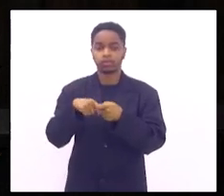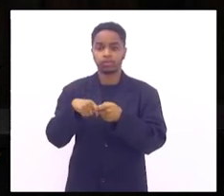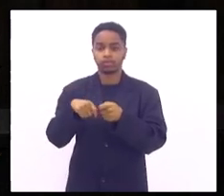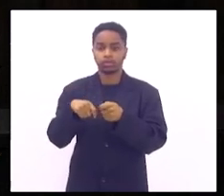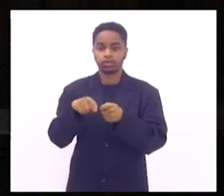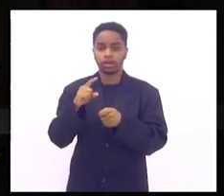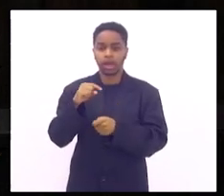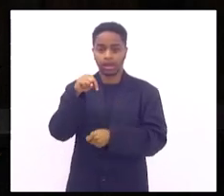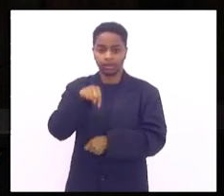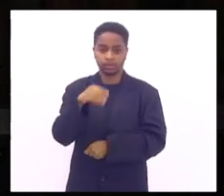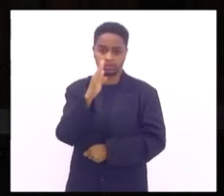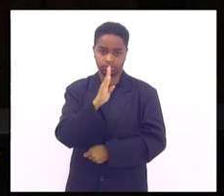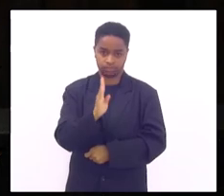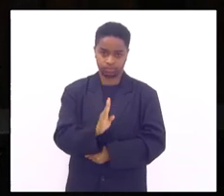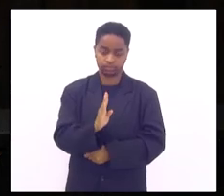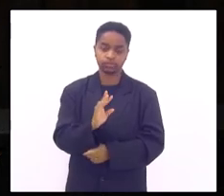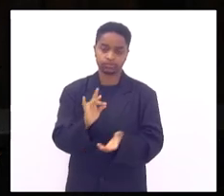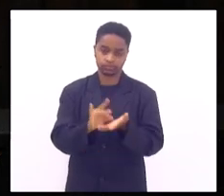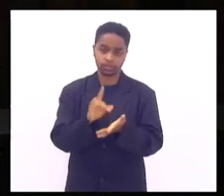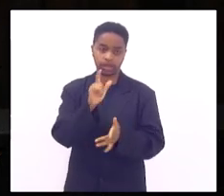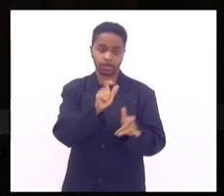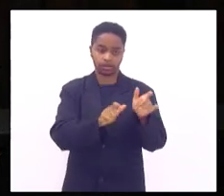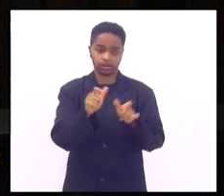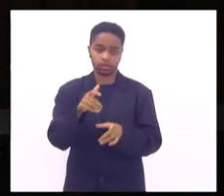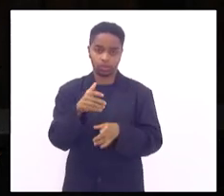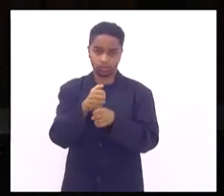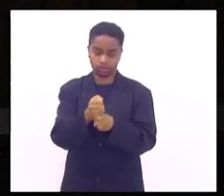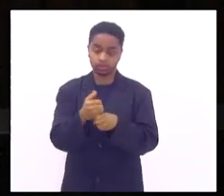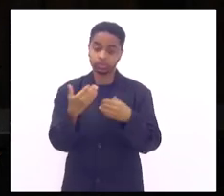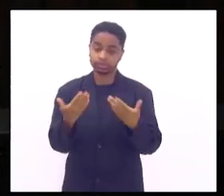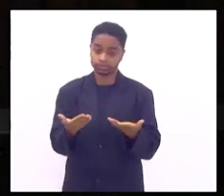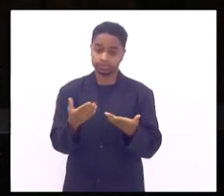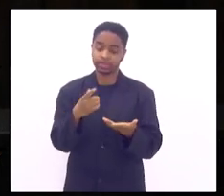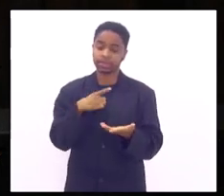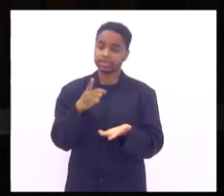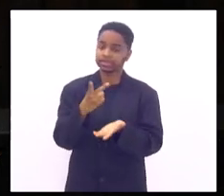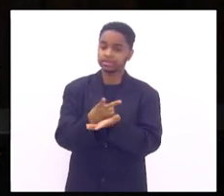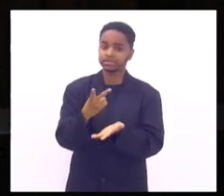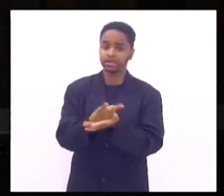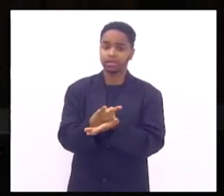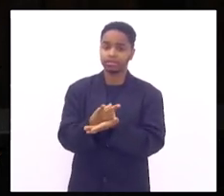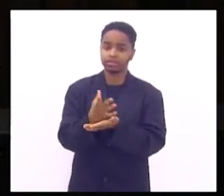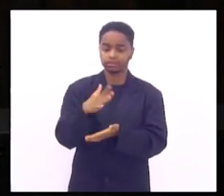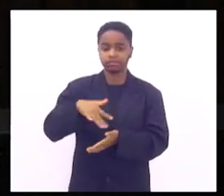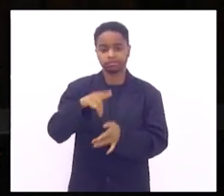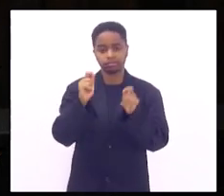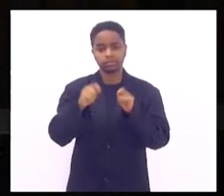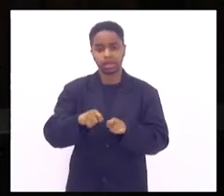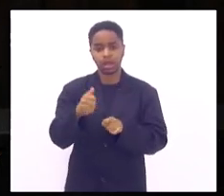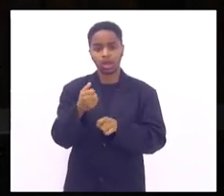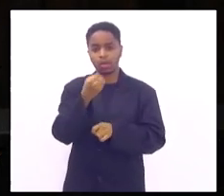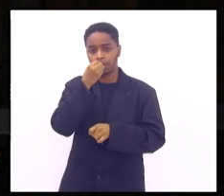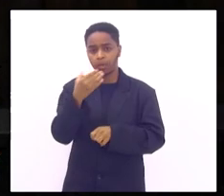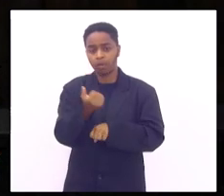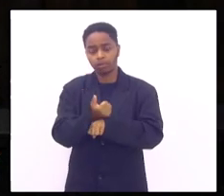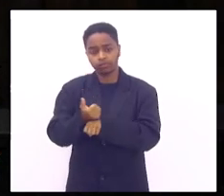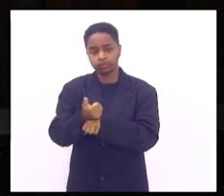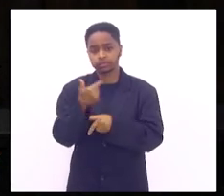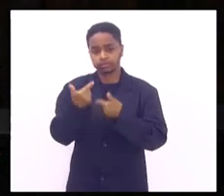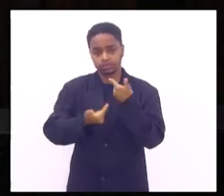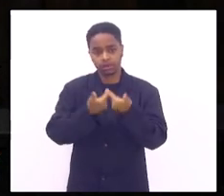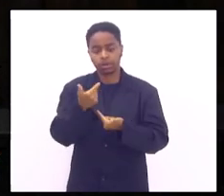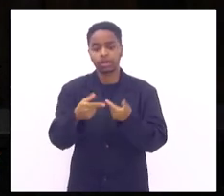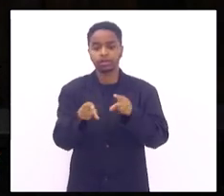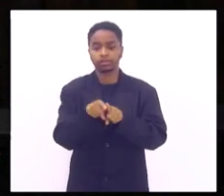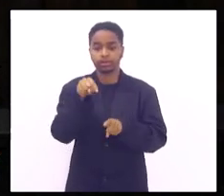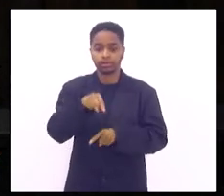do nosso país, é o contador. Então, sempre haverá espaço para os bons profissionais de contabilidade, e